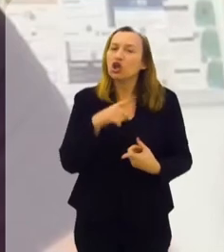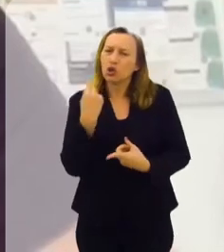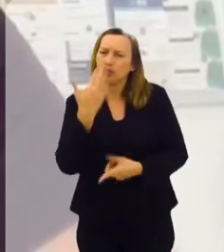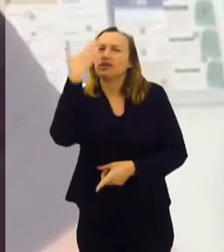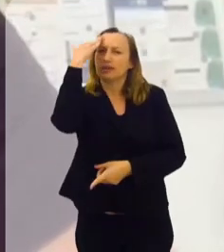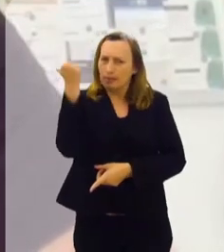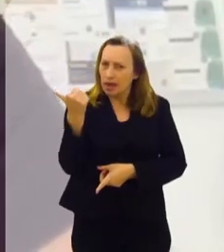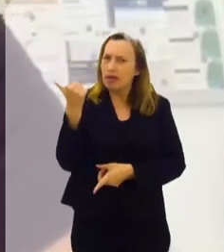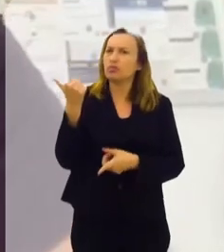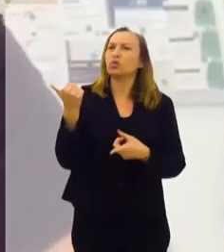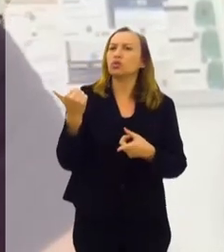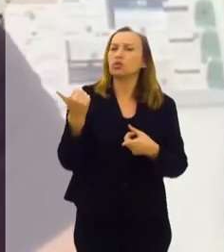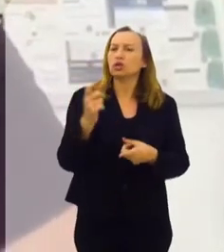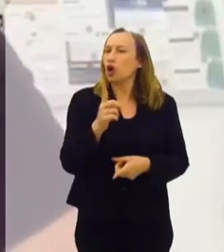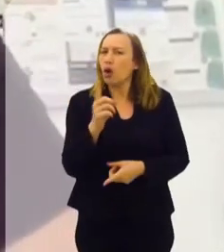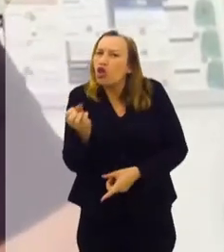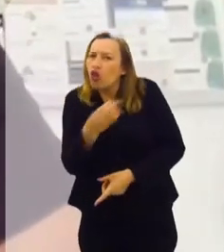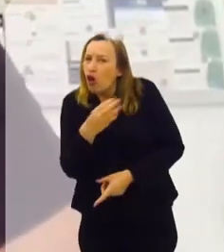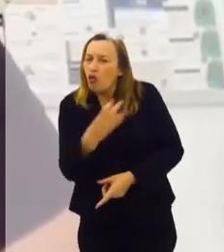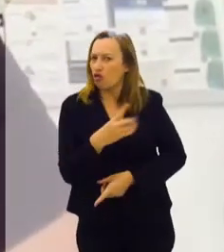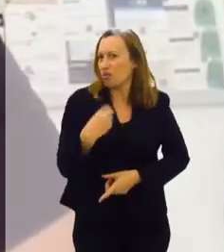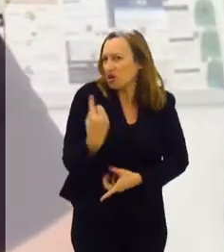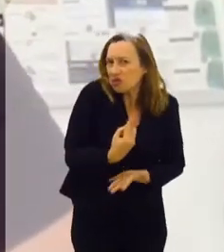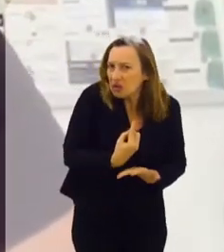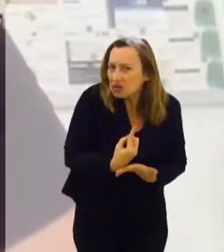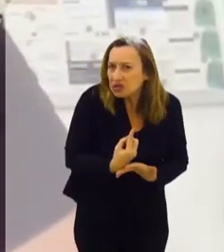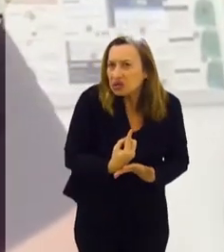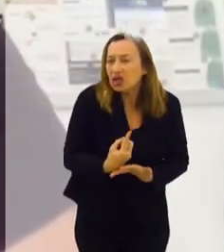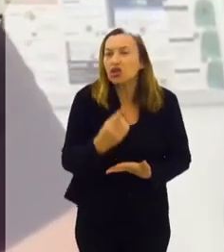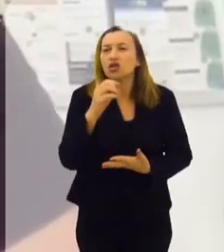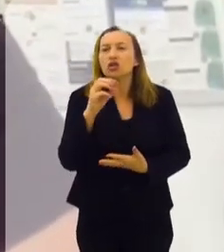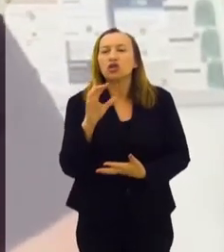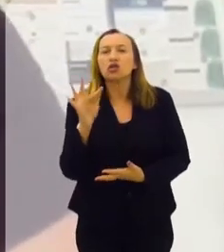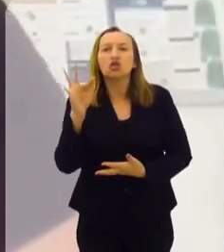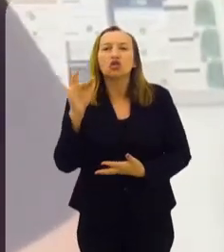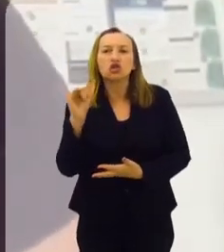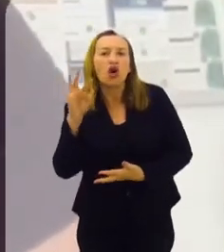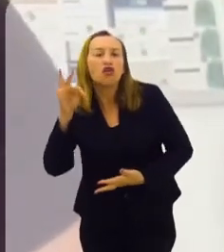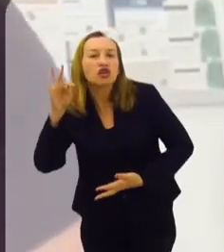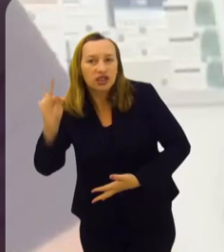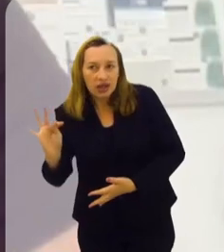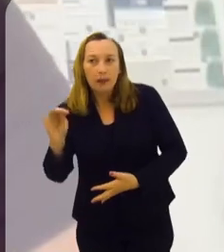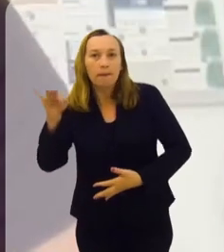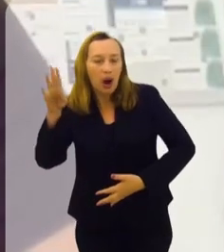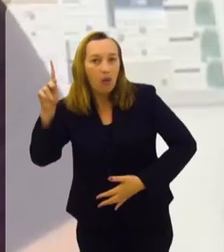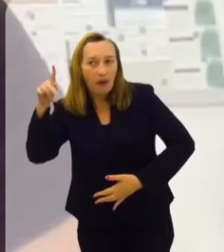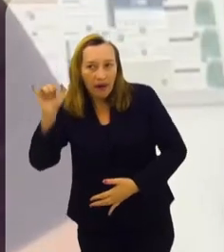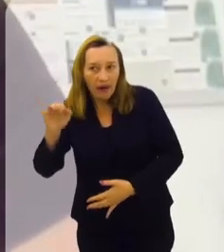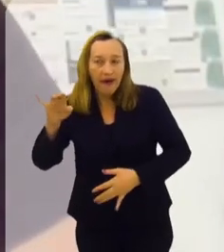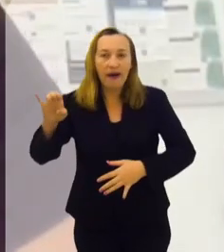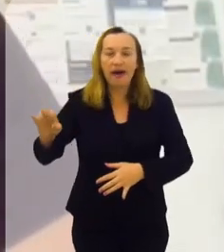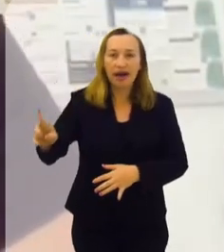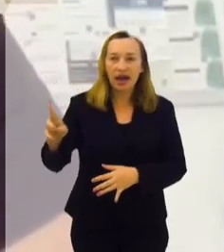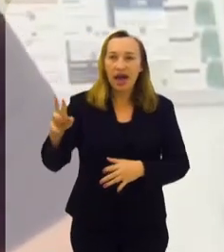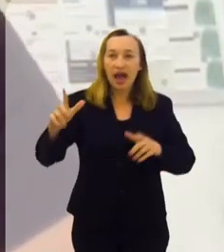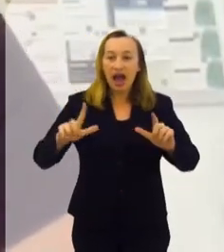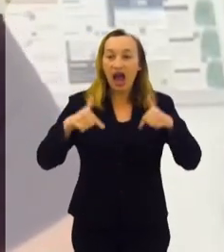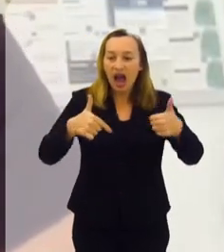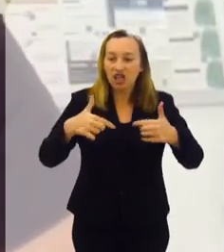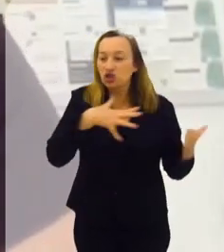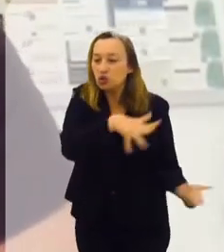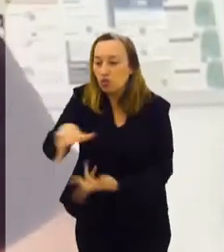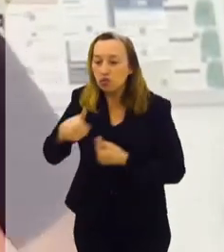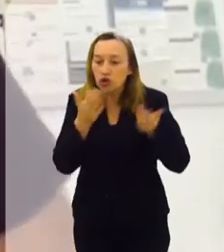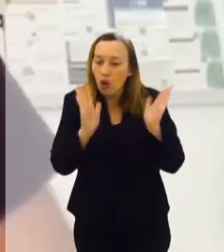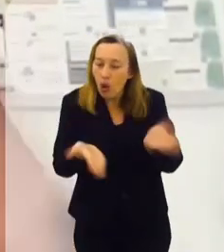Porque a gente sabe, não é novidade para ninguém, que o soft power é que domina o mundo, né? Hoje,